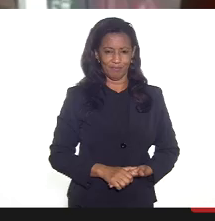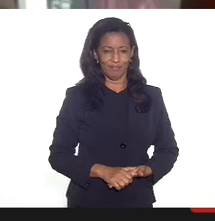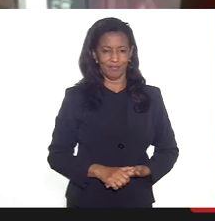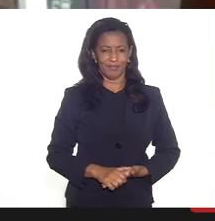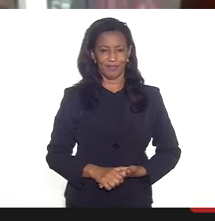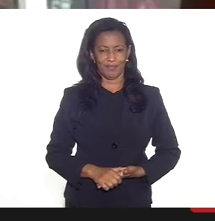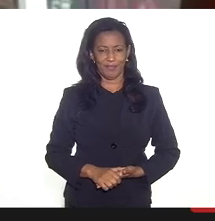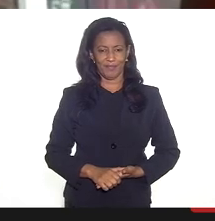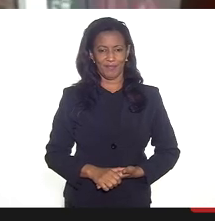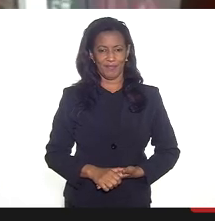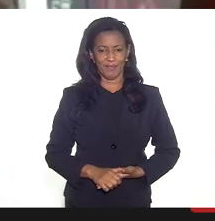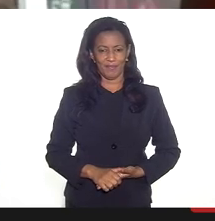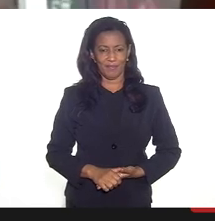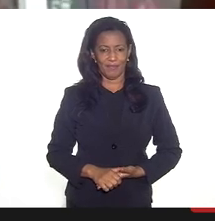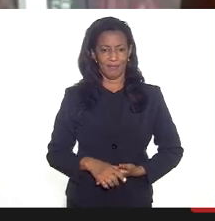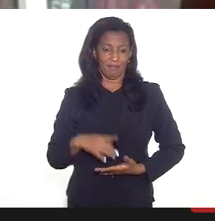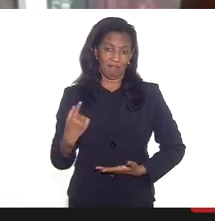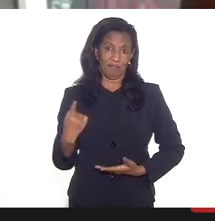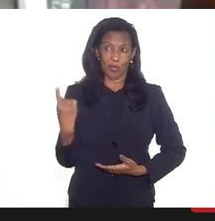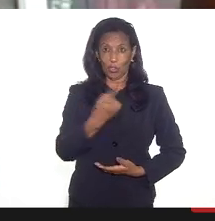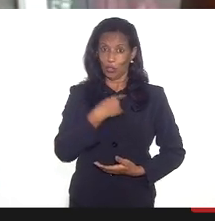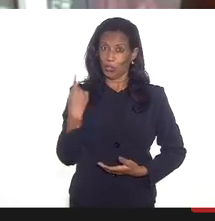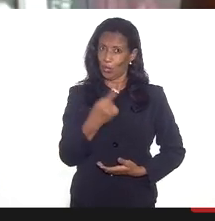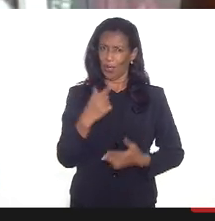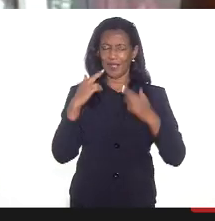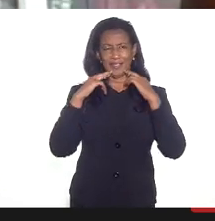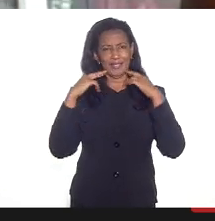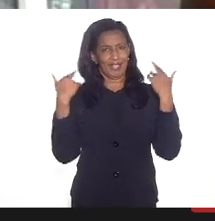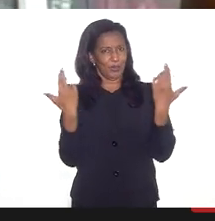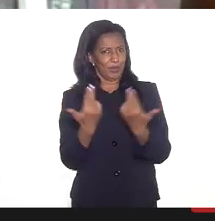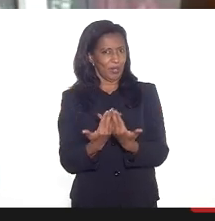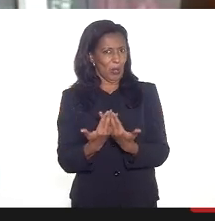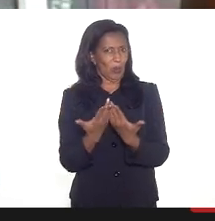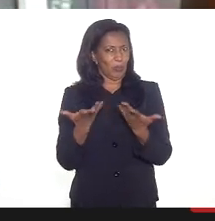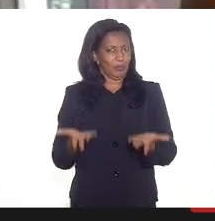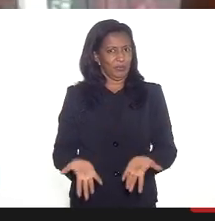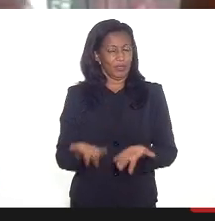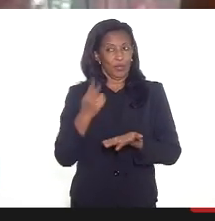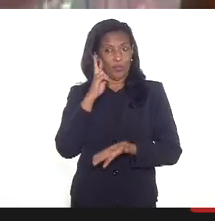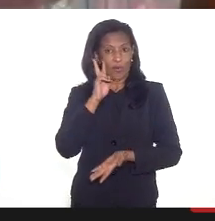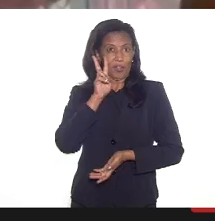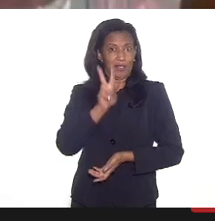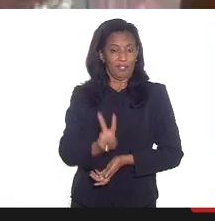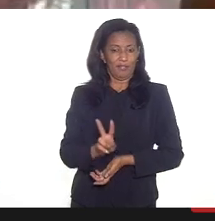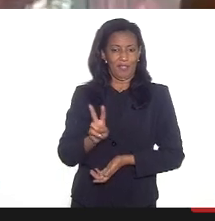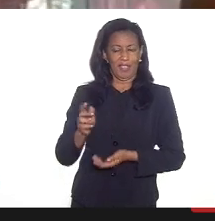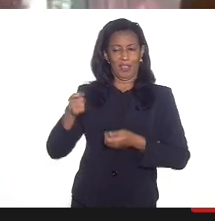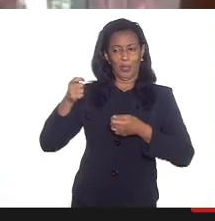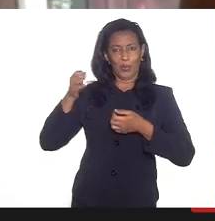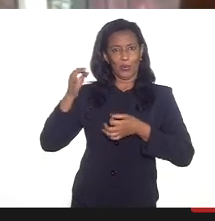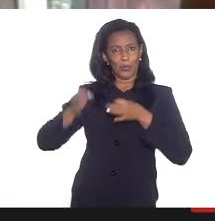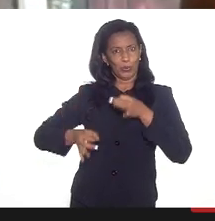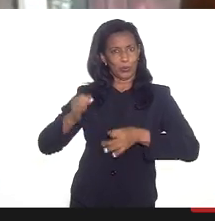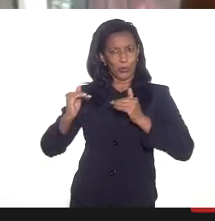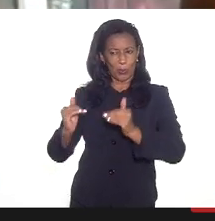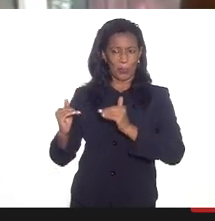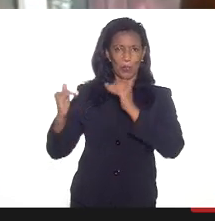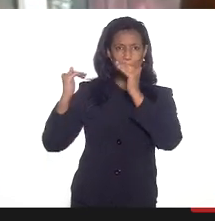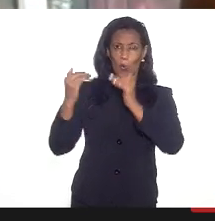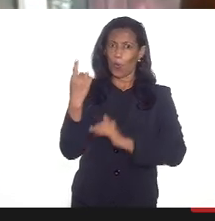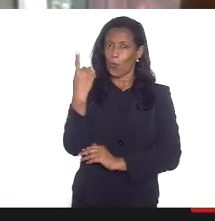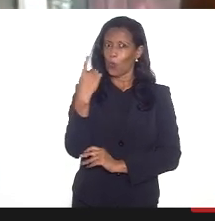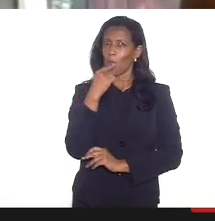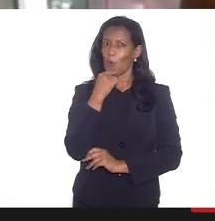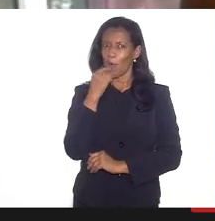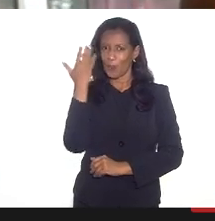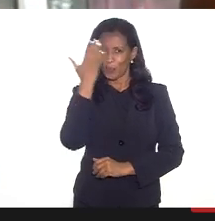Bom, nós, em reuniões como essa, e eu folgo em ver aqui o desembargador Wagner, um homem aqui